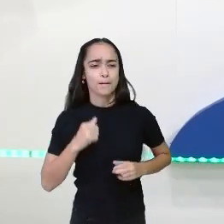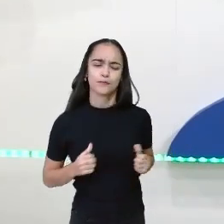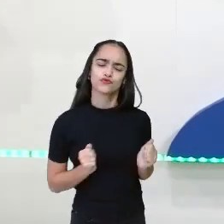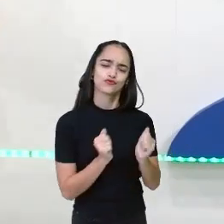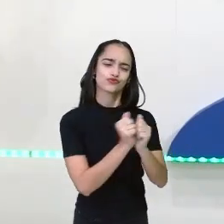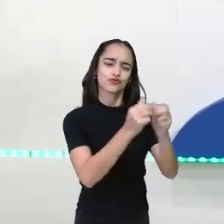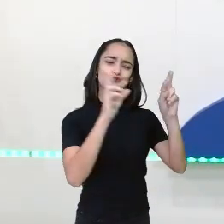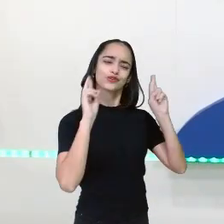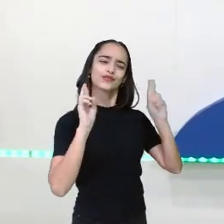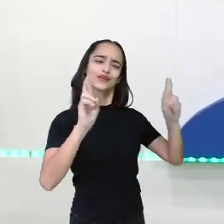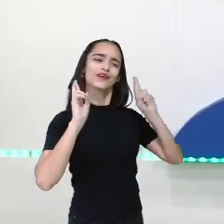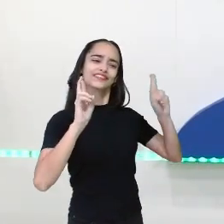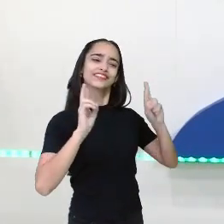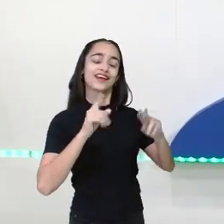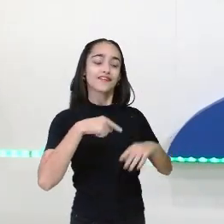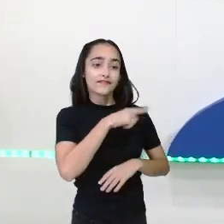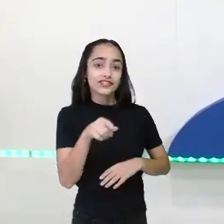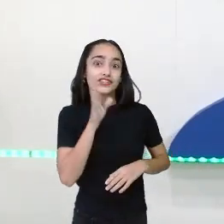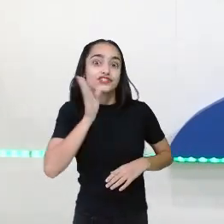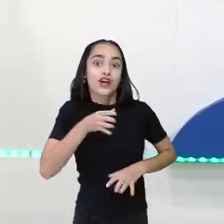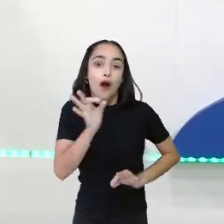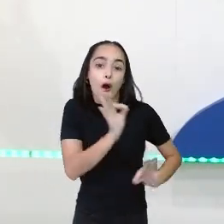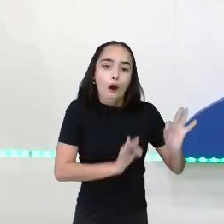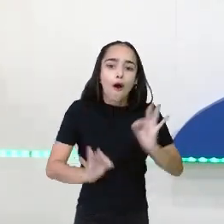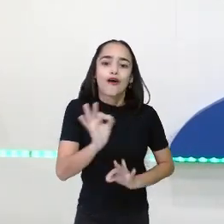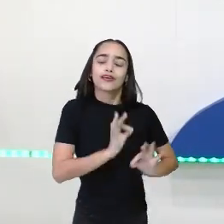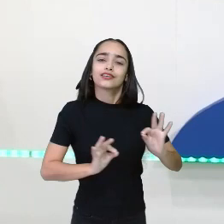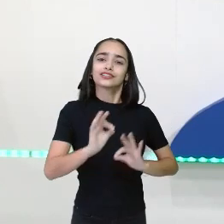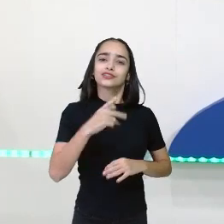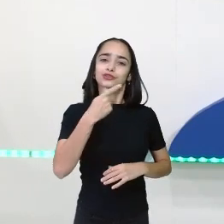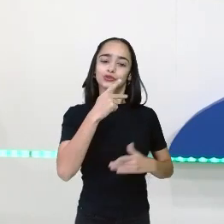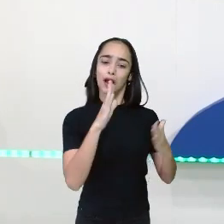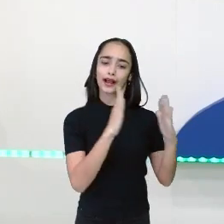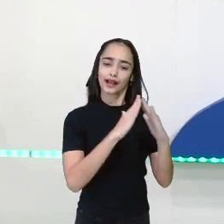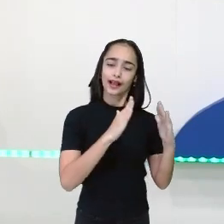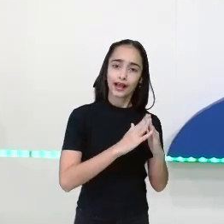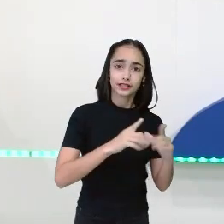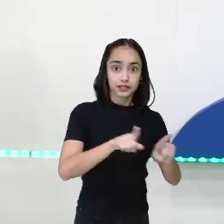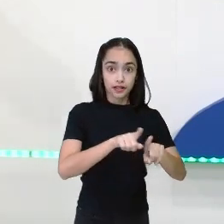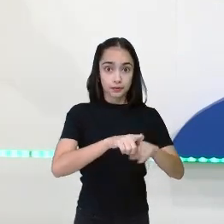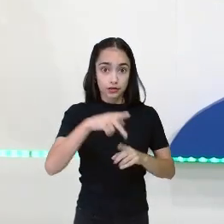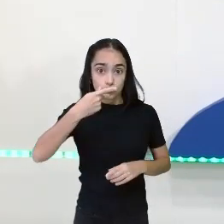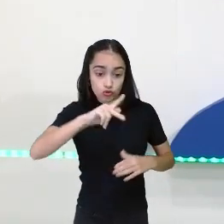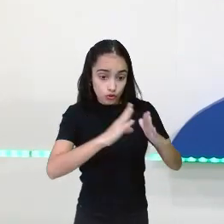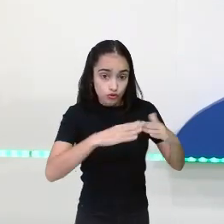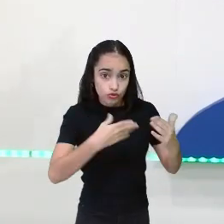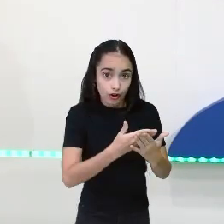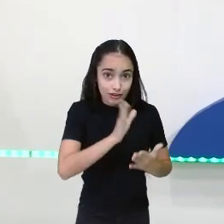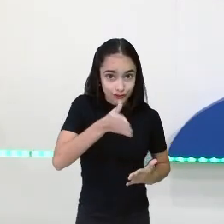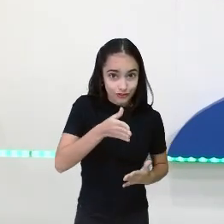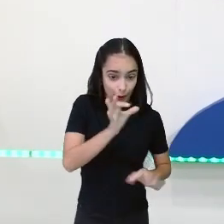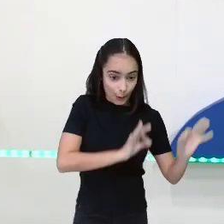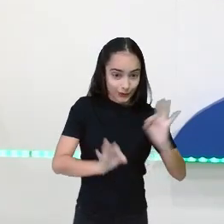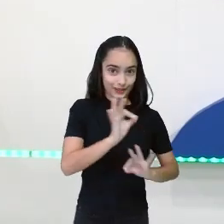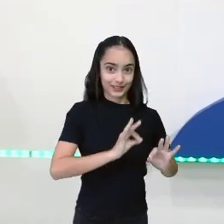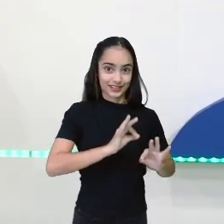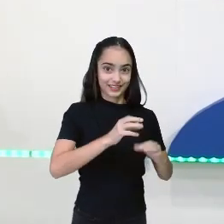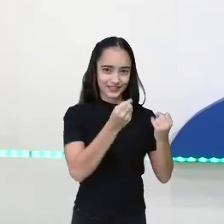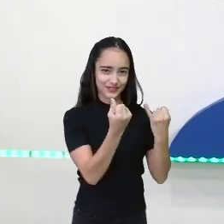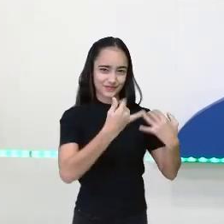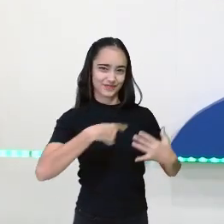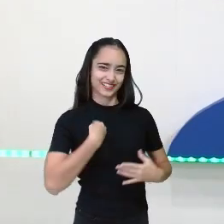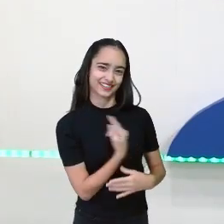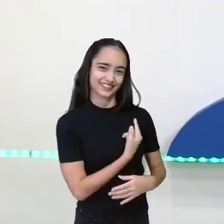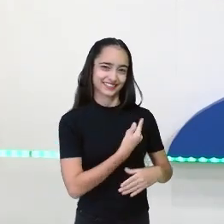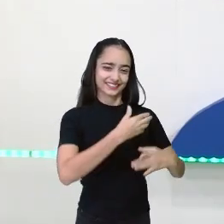torcida. Quem aí já organizou a sua casa, a escola? Conta pra mim se sua escola aí já está toda decorada. Conta aqui no chat que eu quero